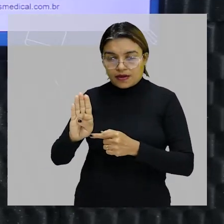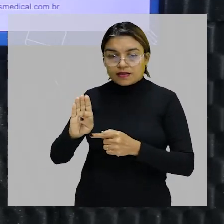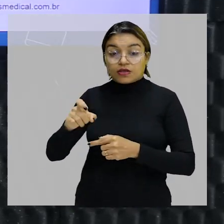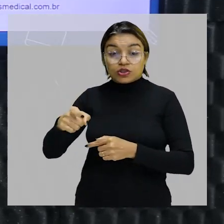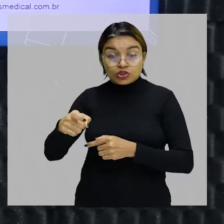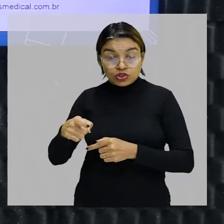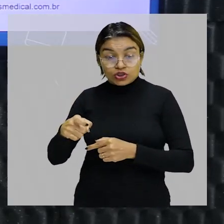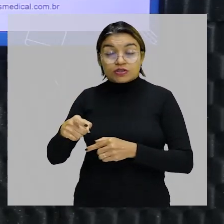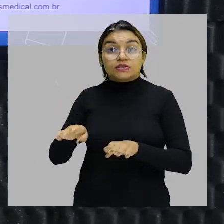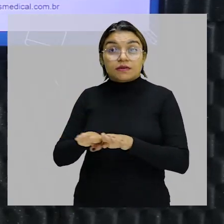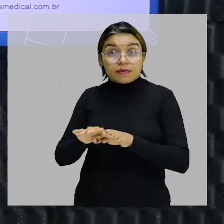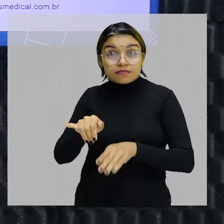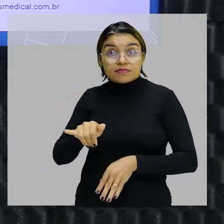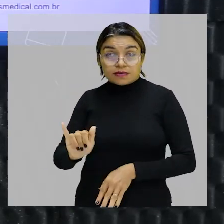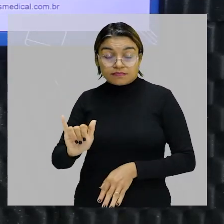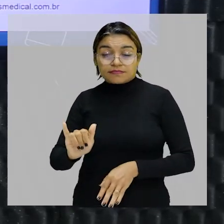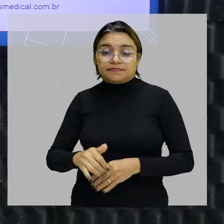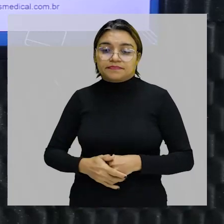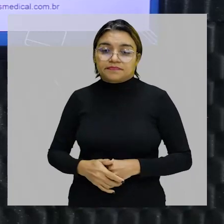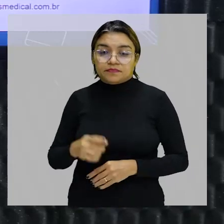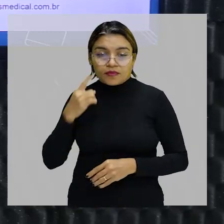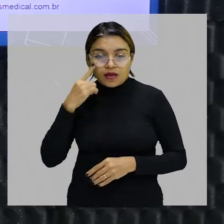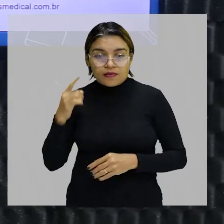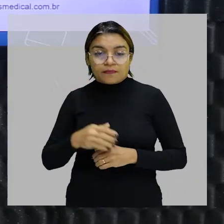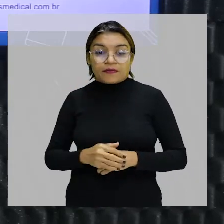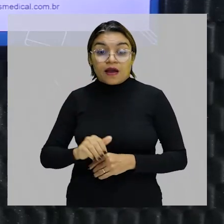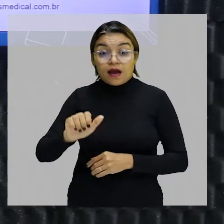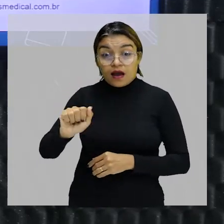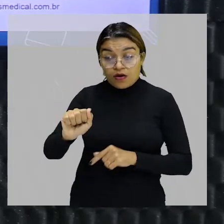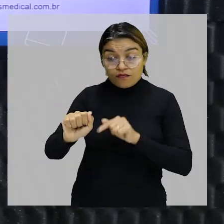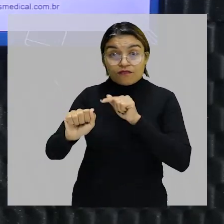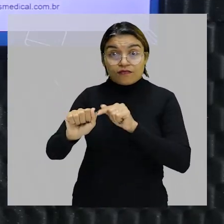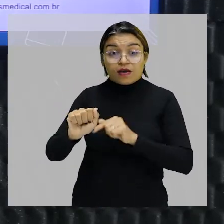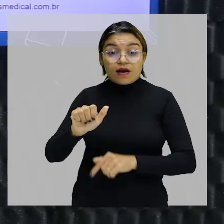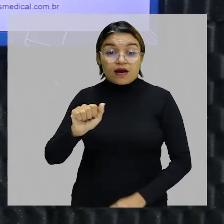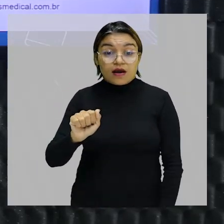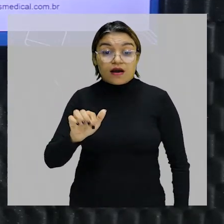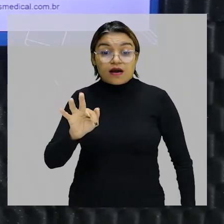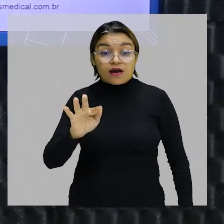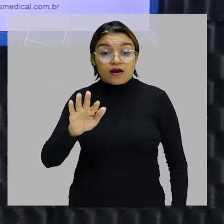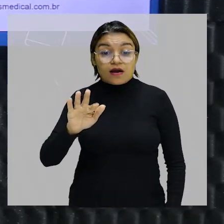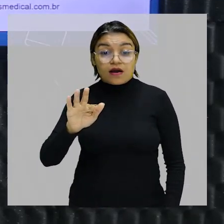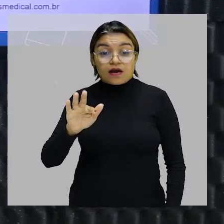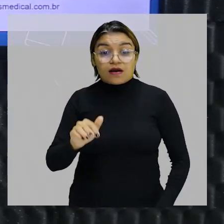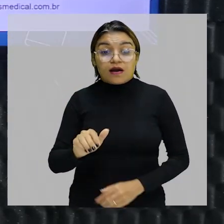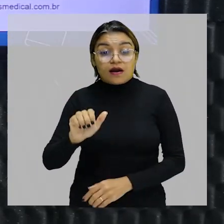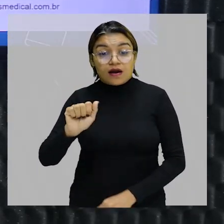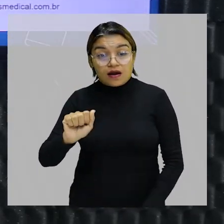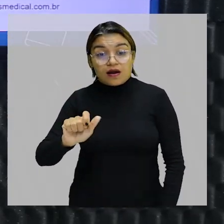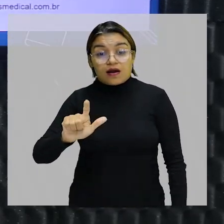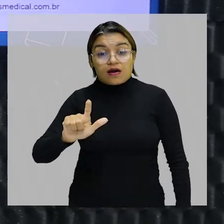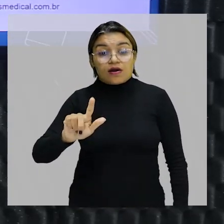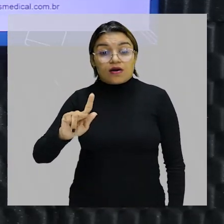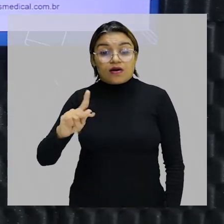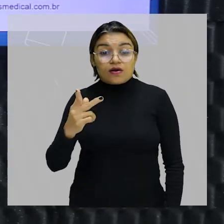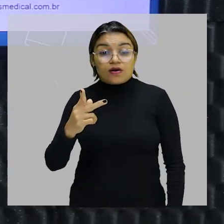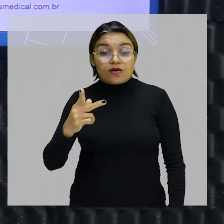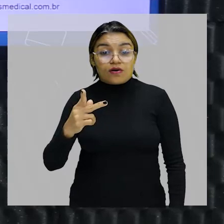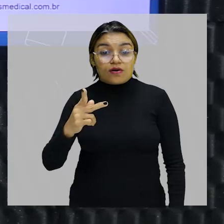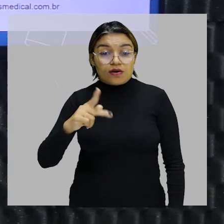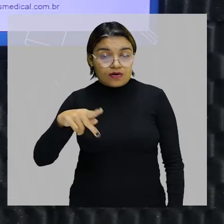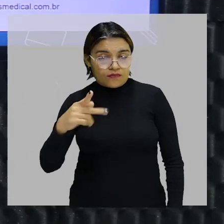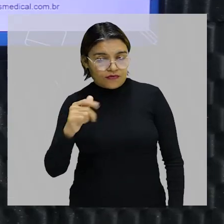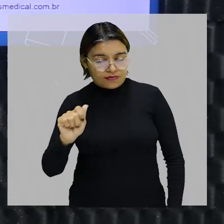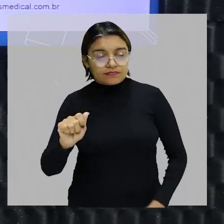e a radiação gama. Alfa e beta, na verdade, são partículas, ok? Olha só, uma folha de jornal,